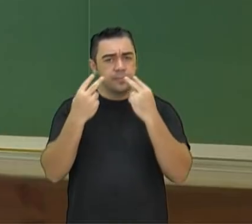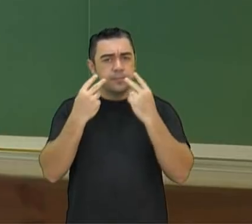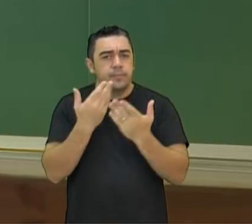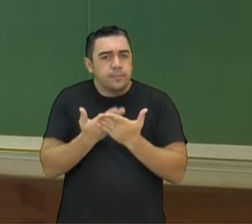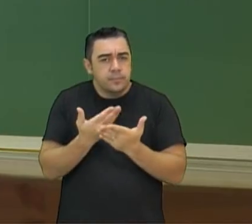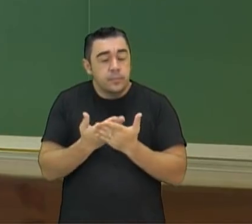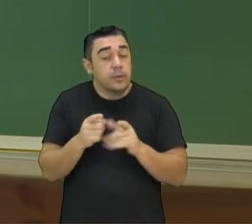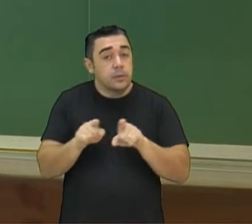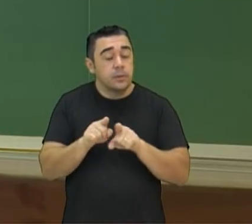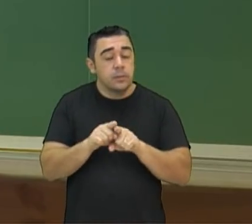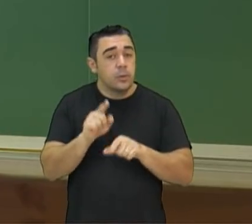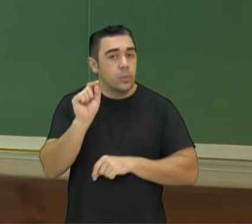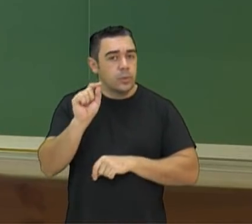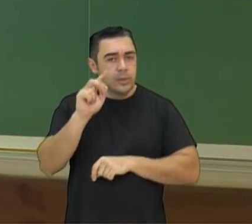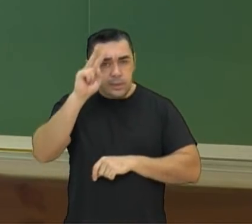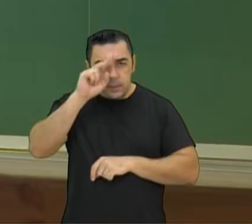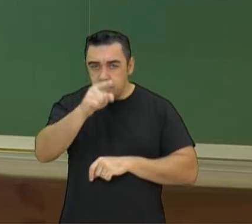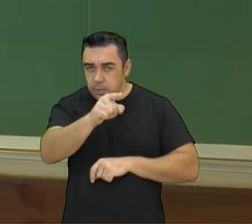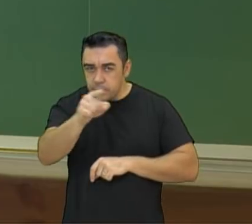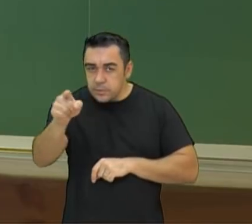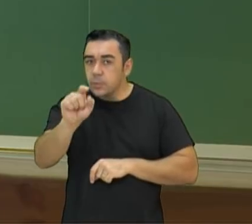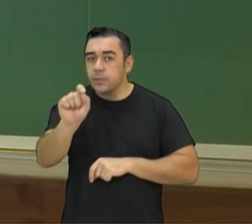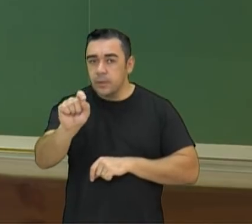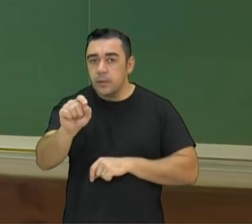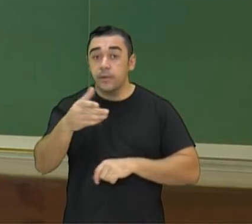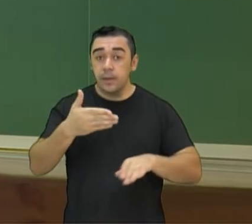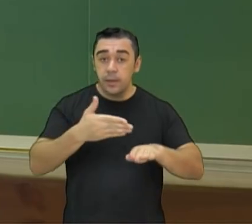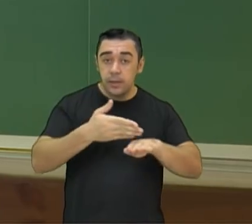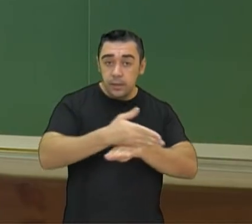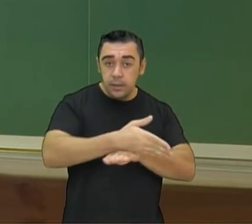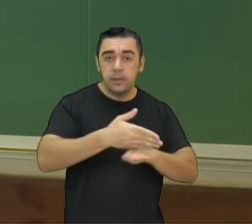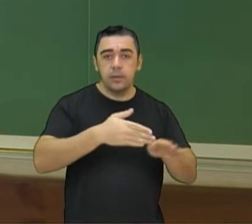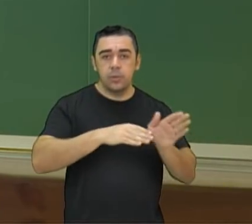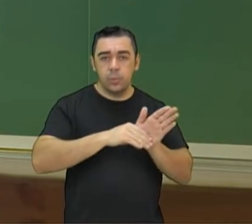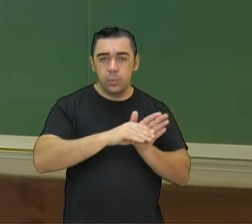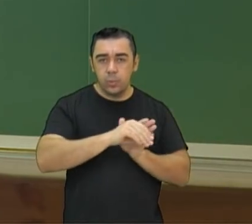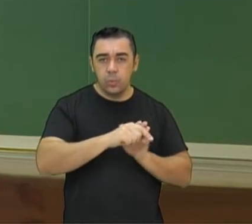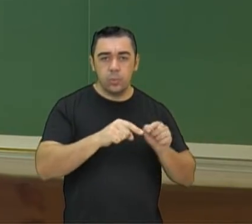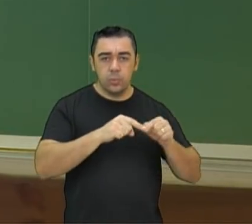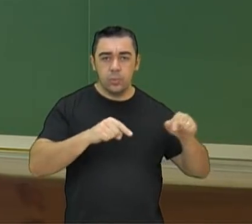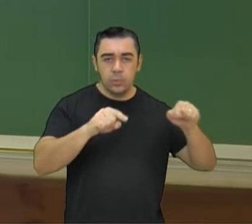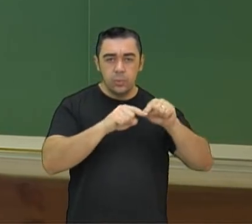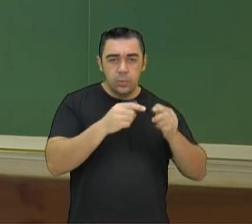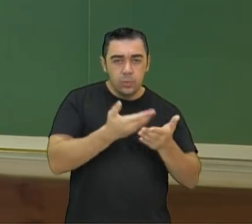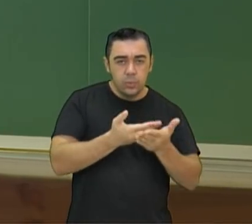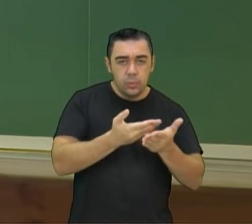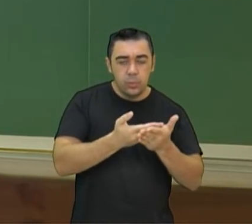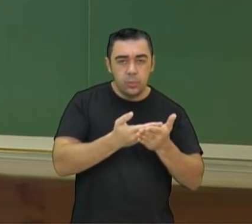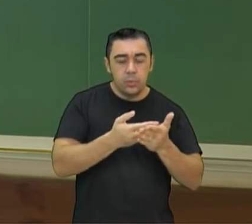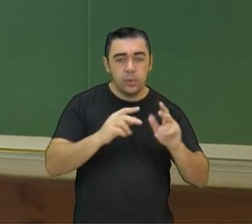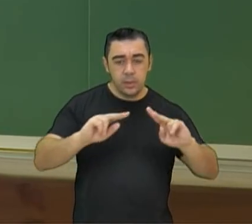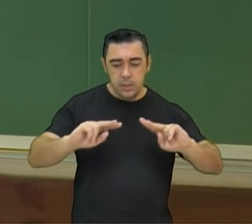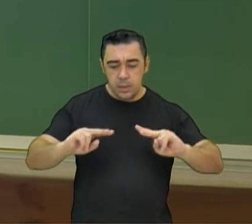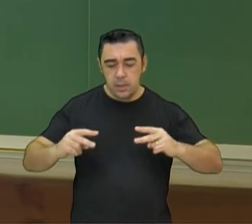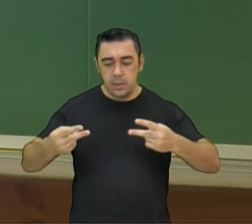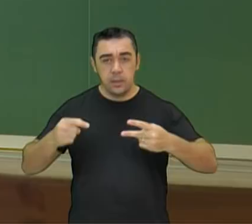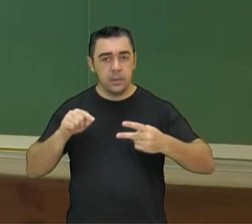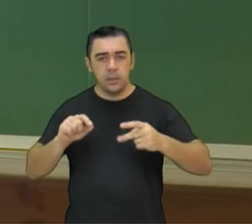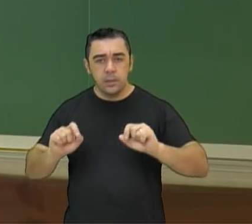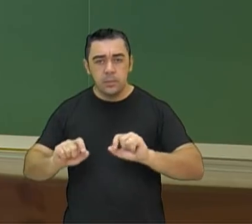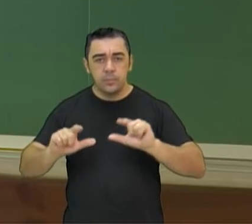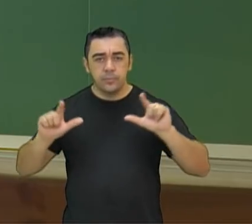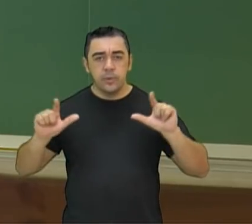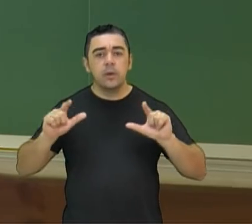e reforçando aquele lembrete de sempre, né, que vocês têm que acessar o Google Classroom, clicando ali no link em já para validar a presença